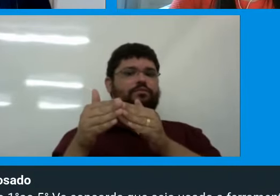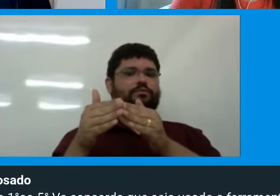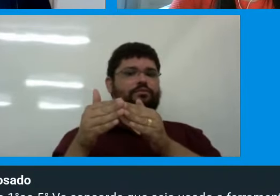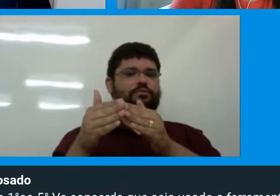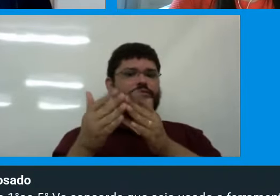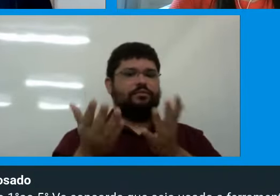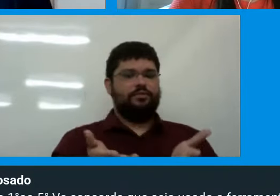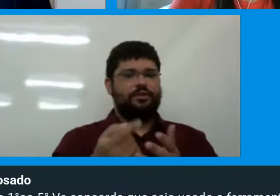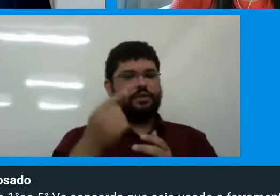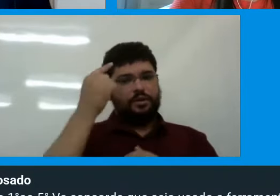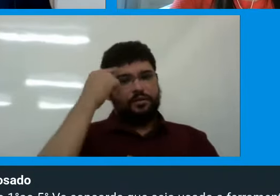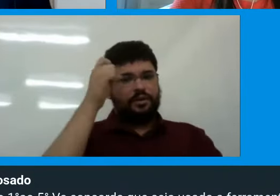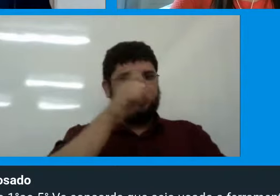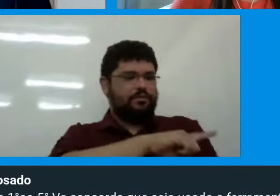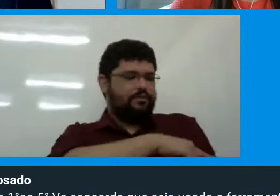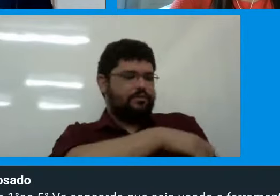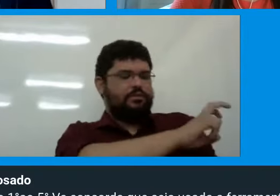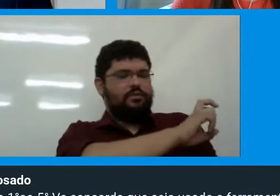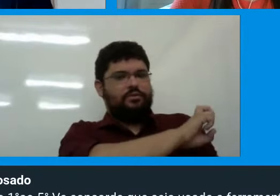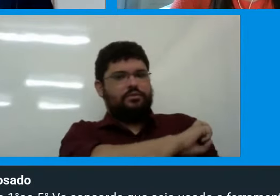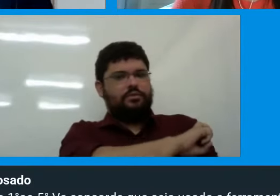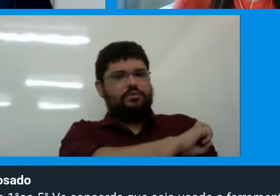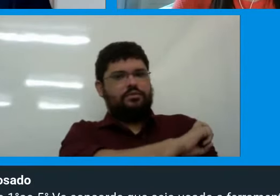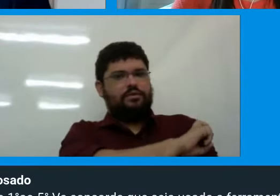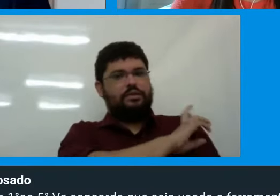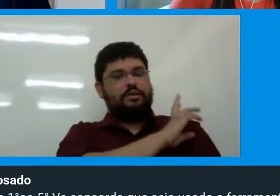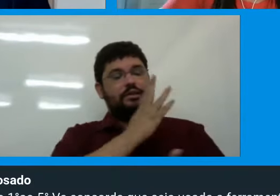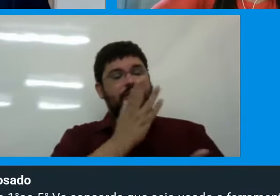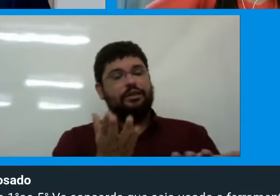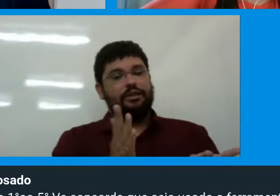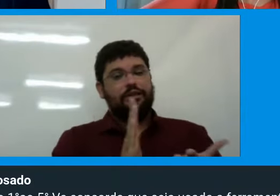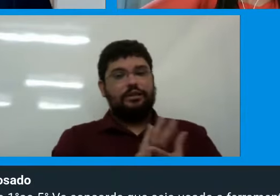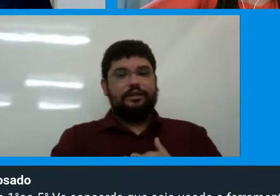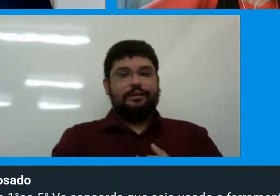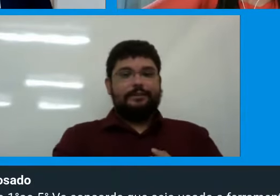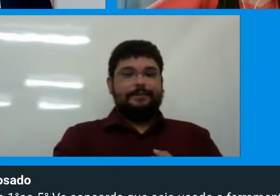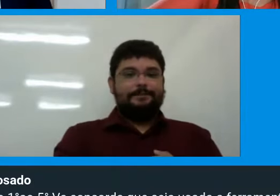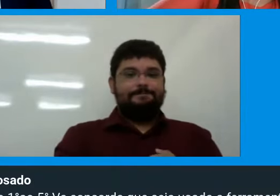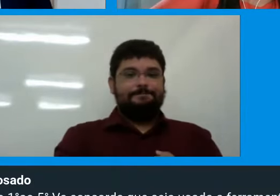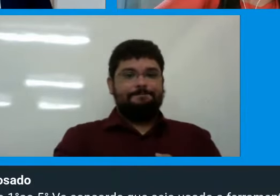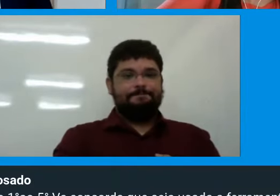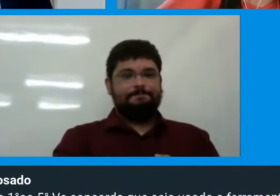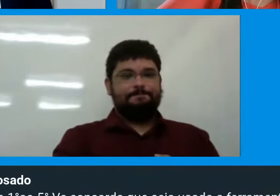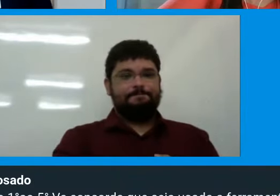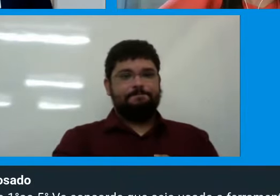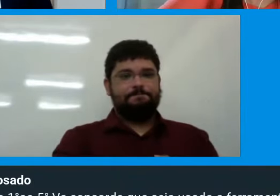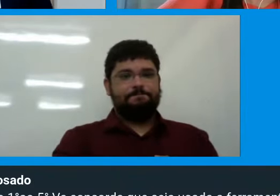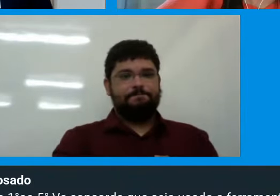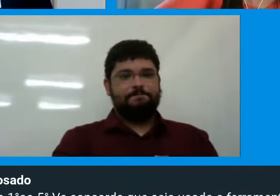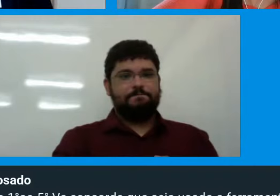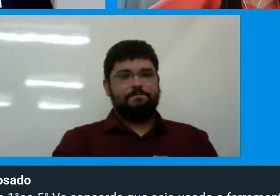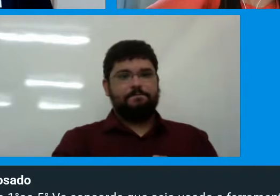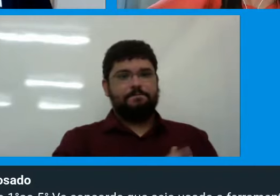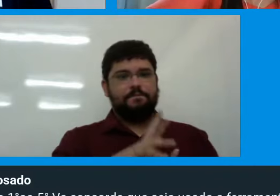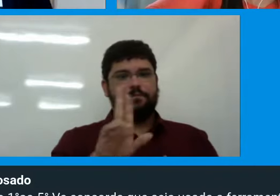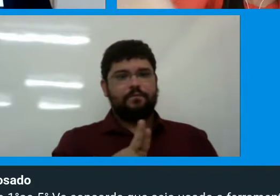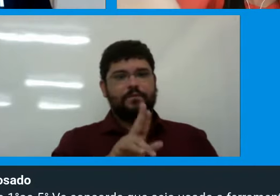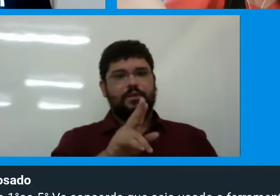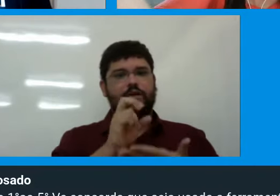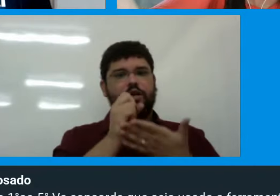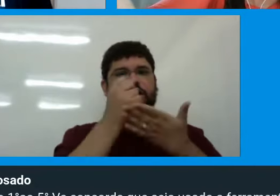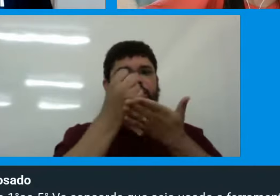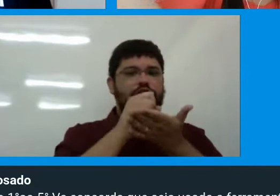ao quinto, muito possivelmente, essa parte, por exemplo, mais voltadas aos games,